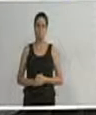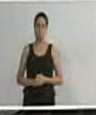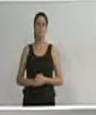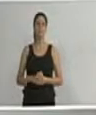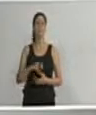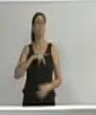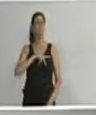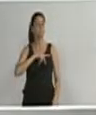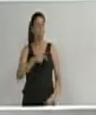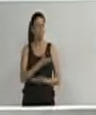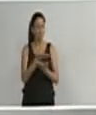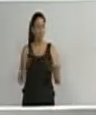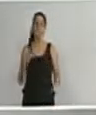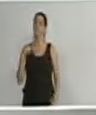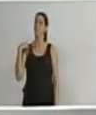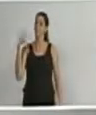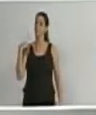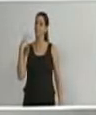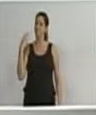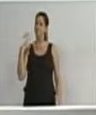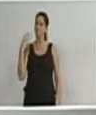Senhor presidente, senhores vereadores,